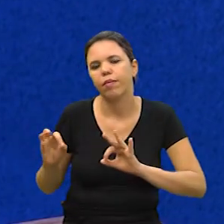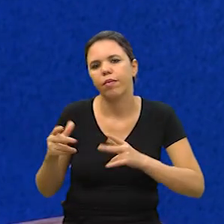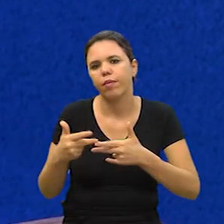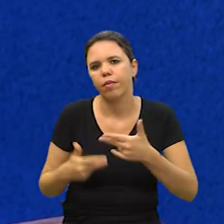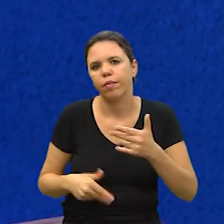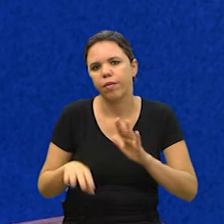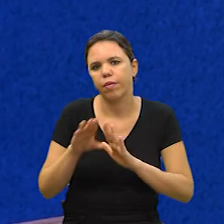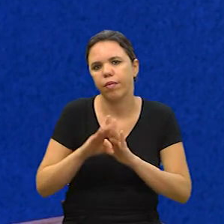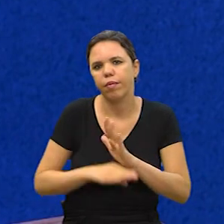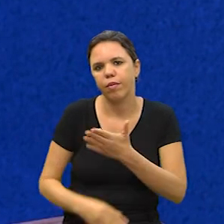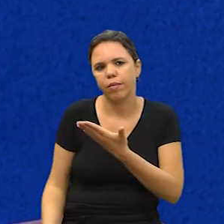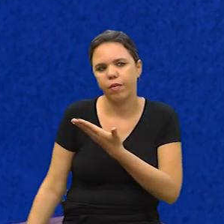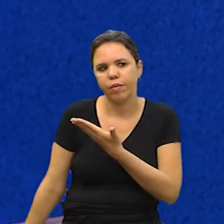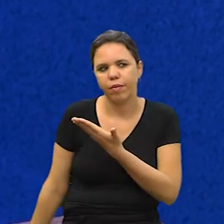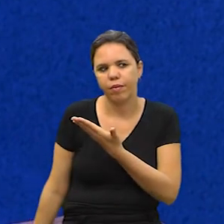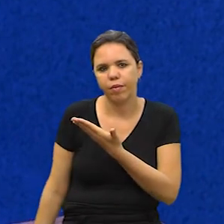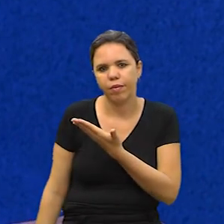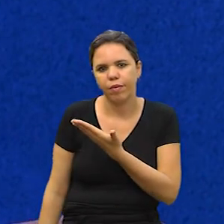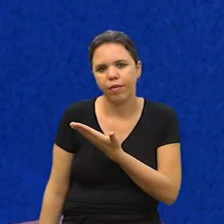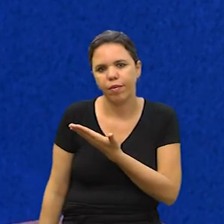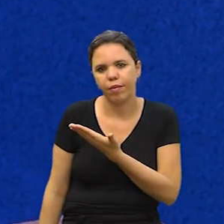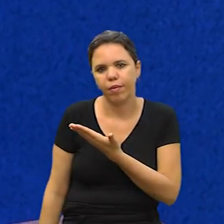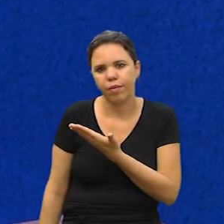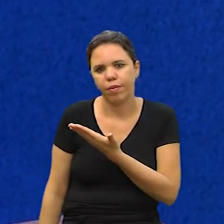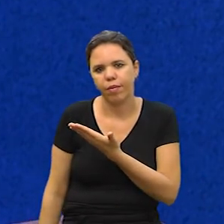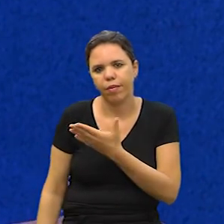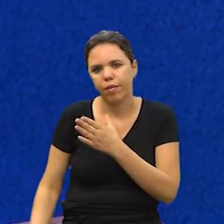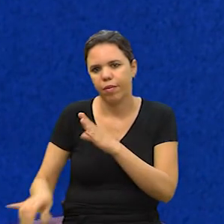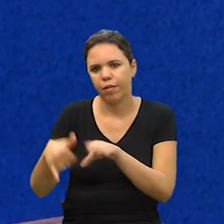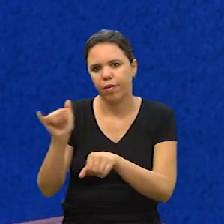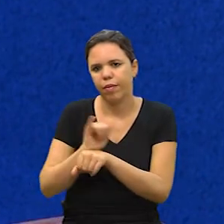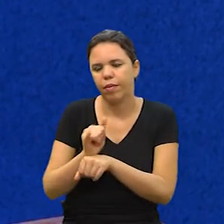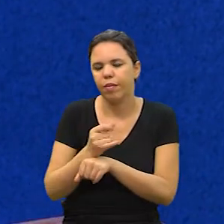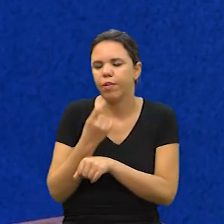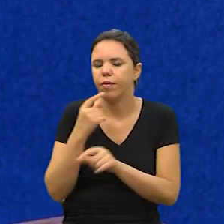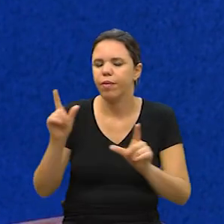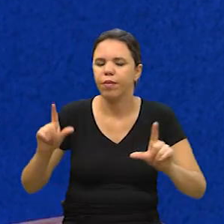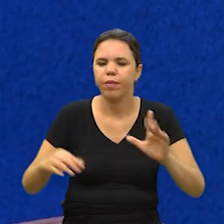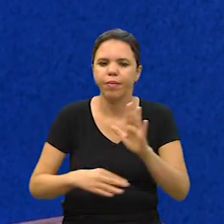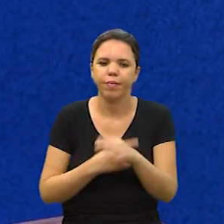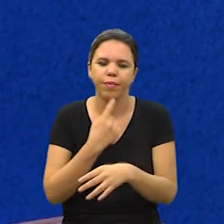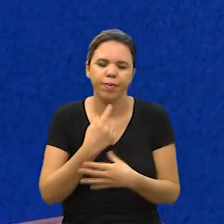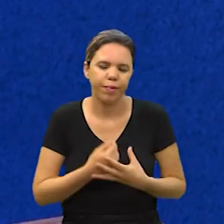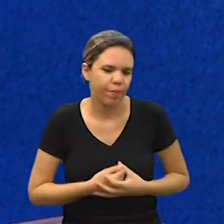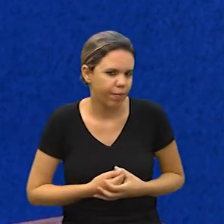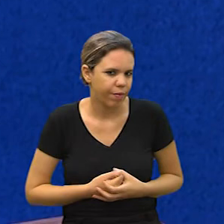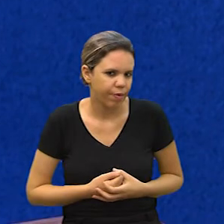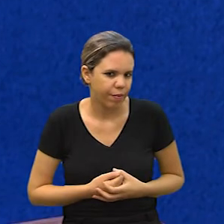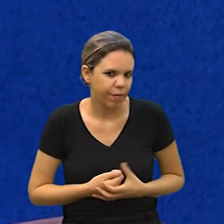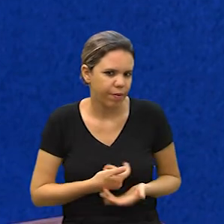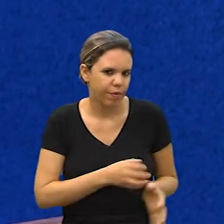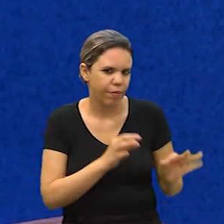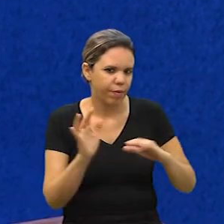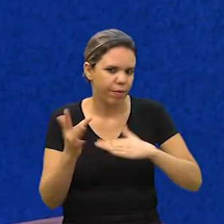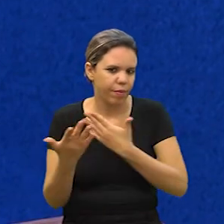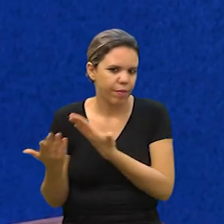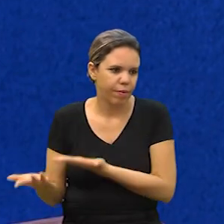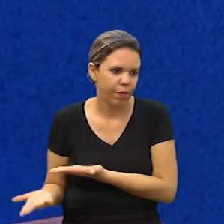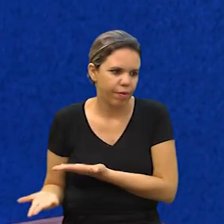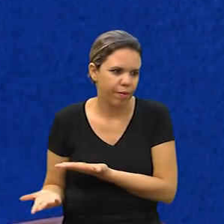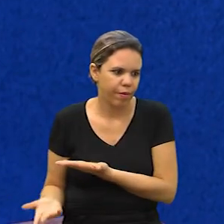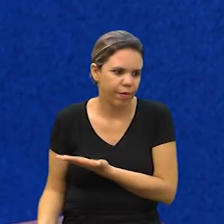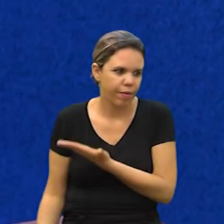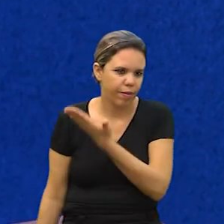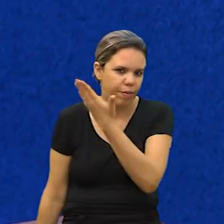outros programas na playlist que fica no youtube.com/TV Câmara Campinas. Nos acompanhe nas redes sociais, o